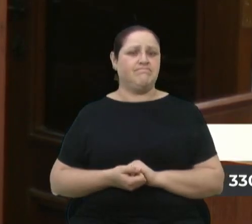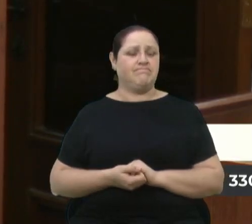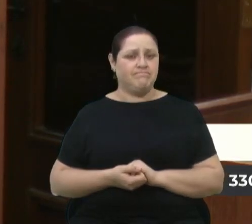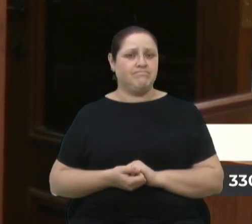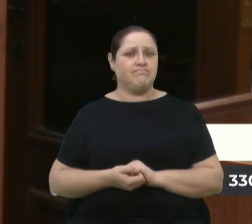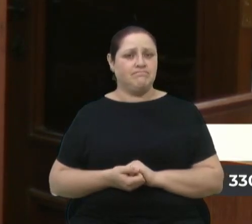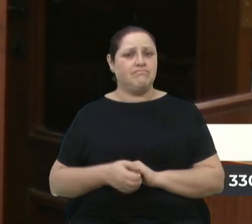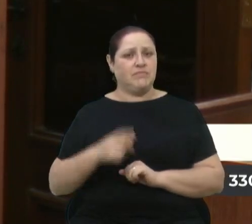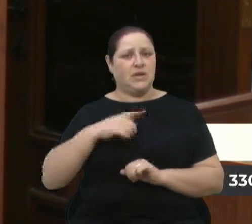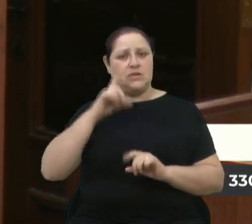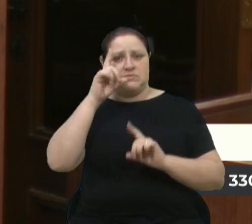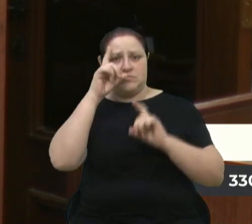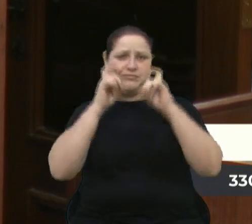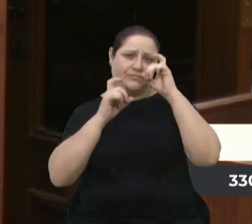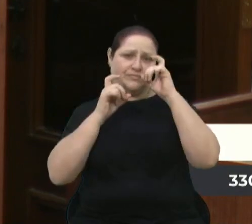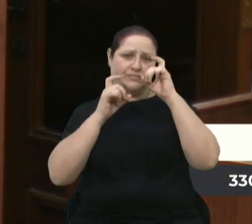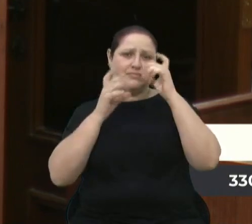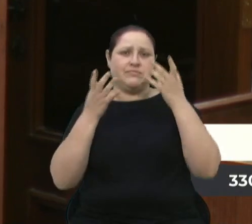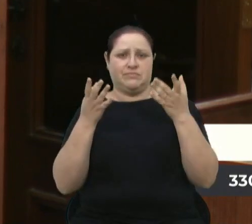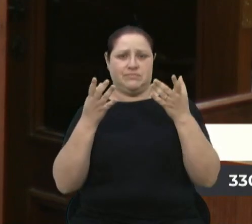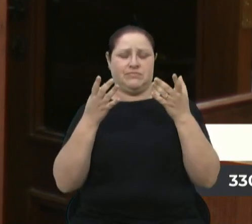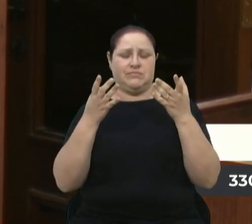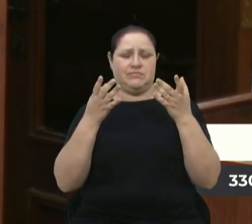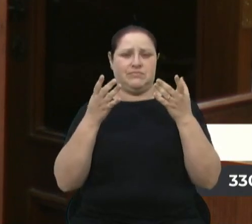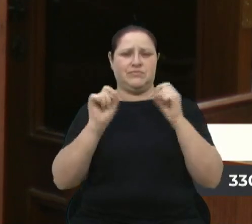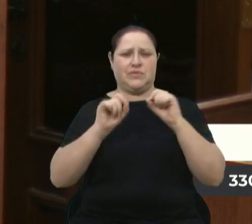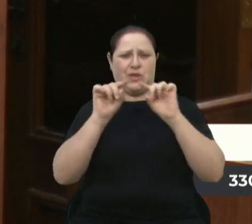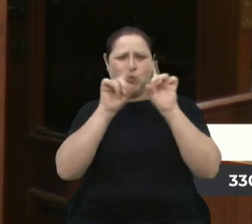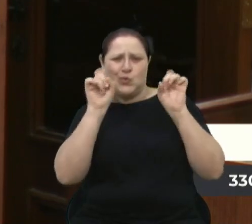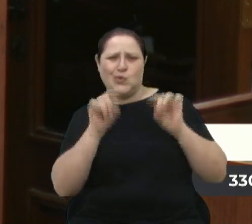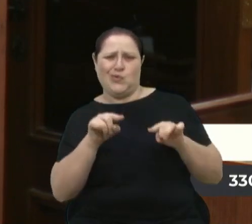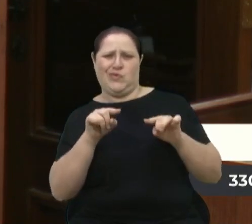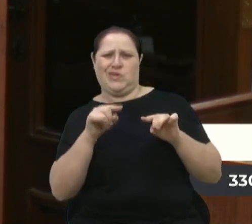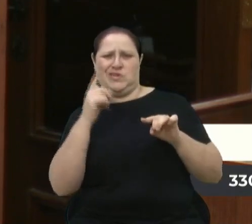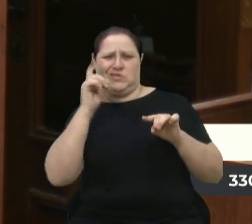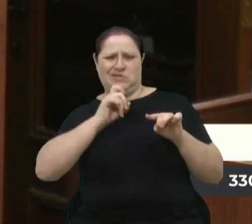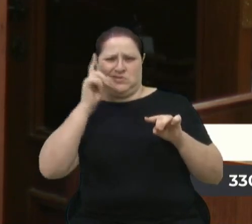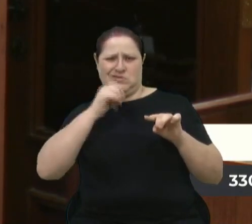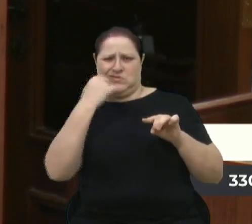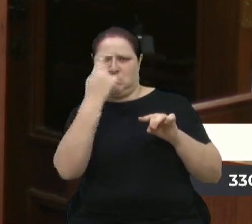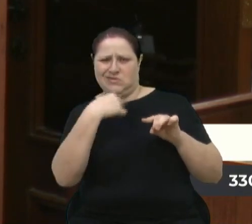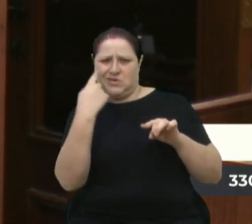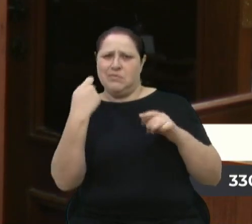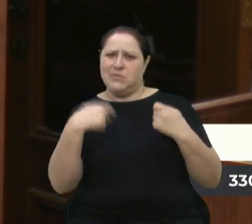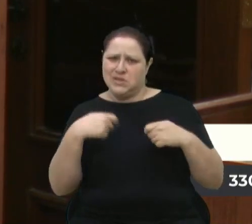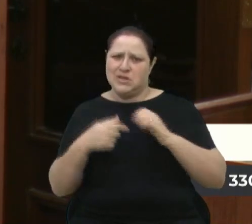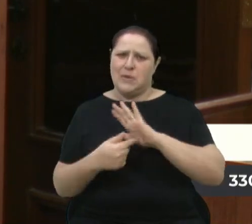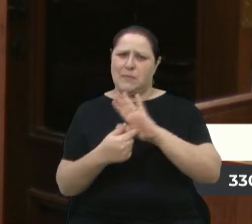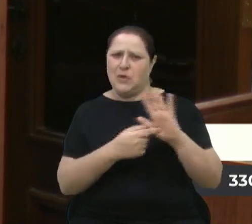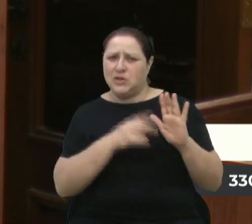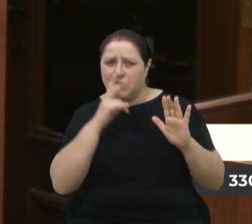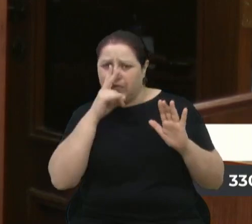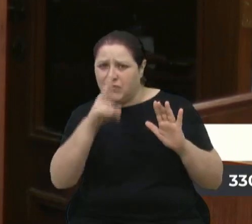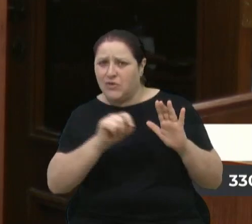essa cara mesmo, vereador Zanquim, é de dúvida. Precisamos enegrecer esses questionamentos dos